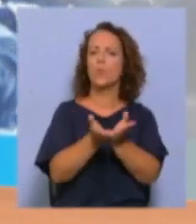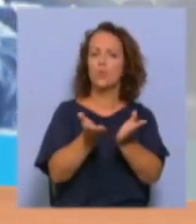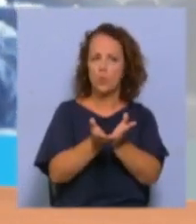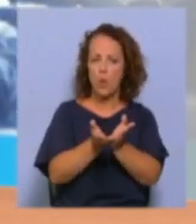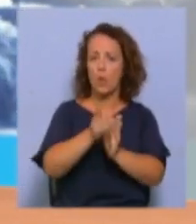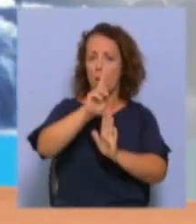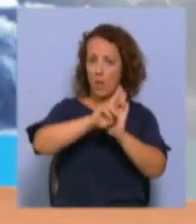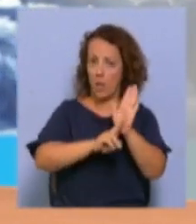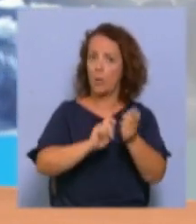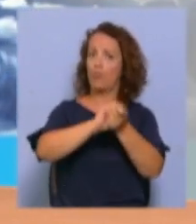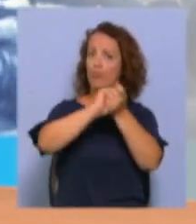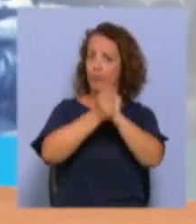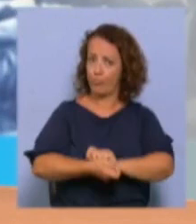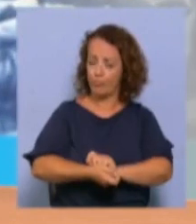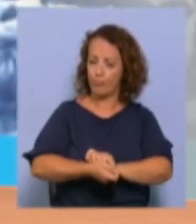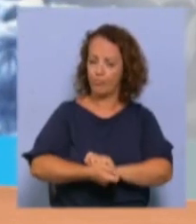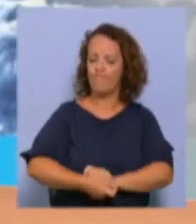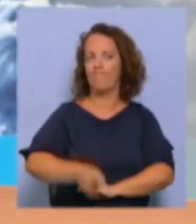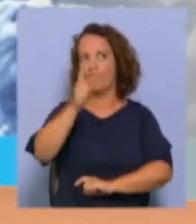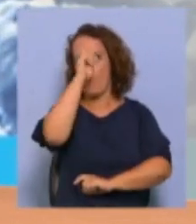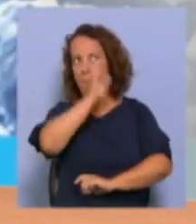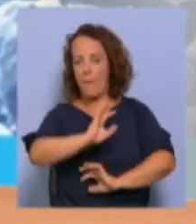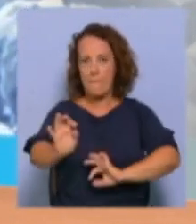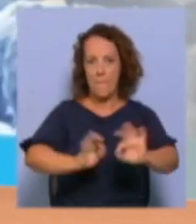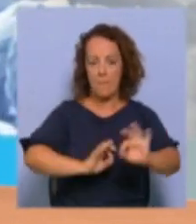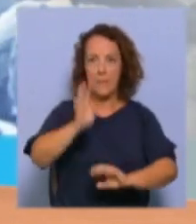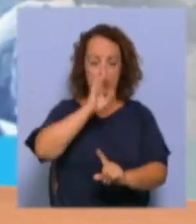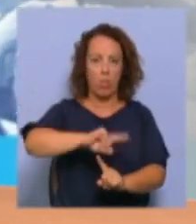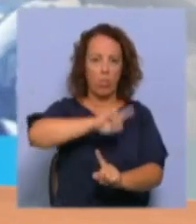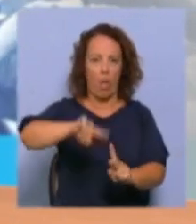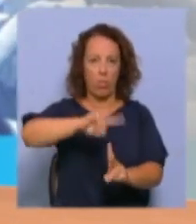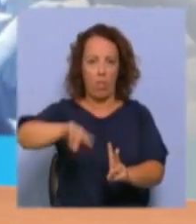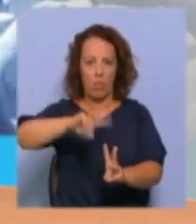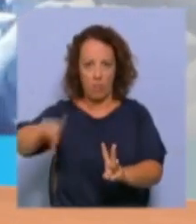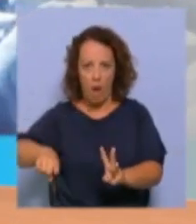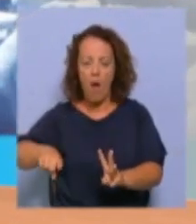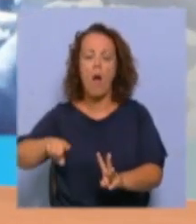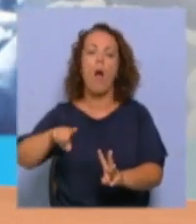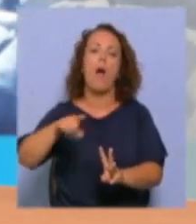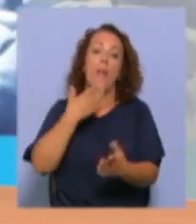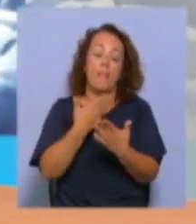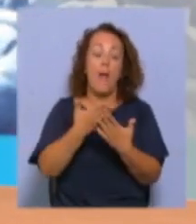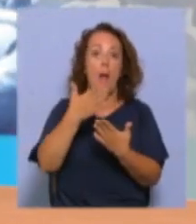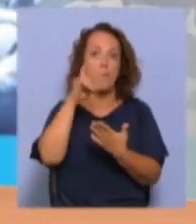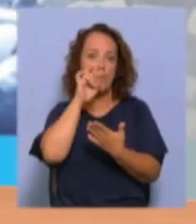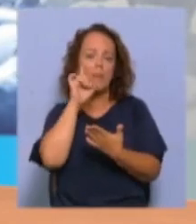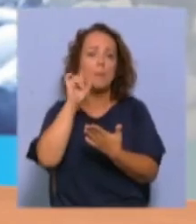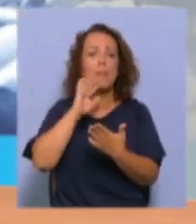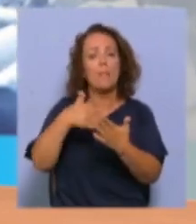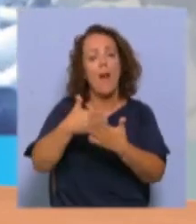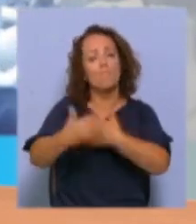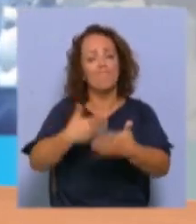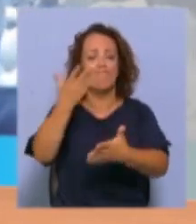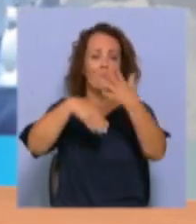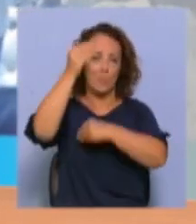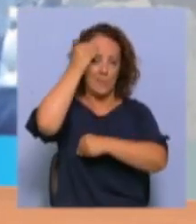modificam regras e antecipam cenários para criar um ambiente protegido, mas também favorável à aprendizagem. Fernando